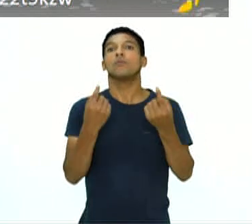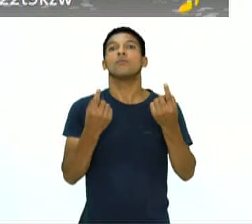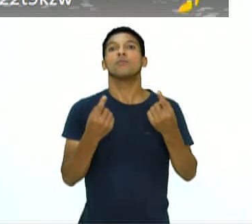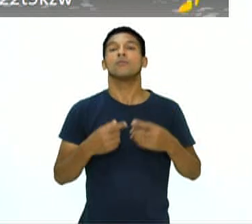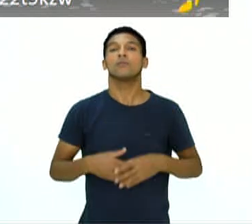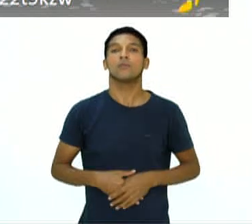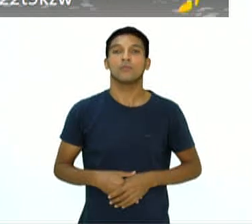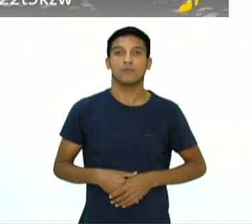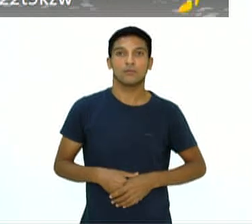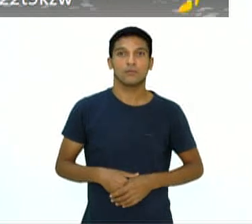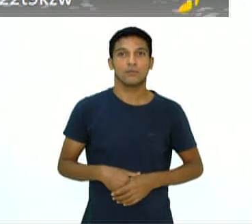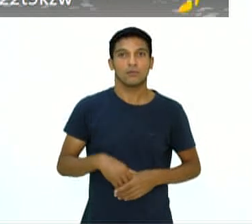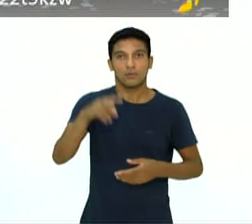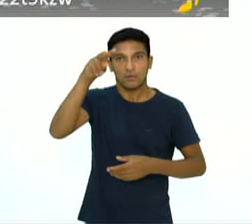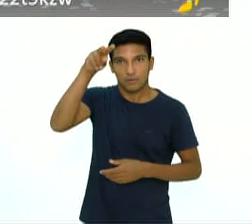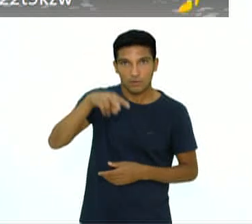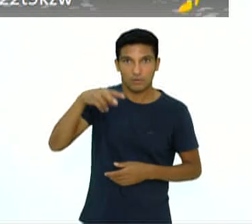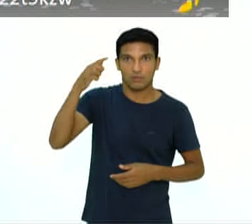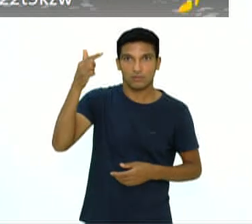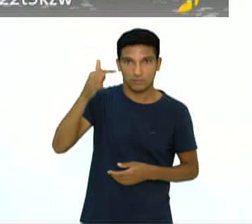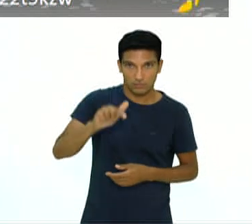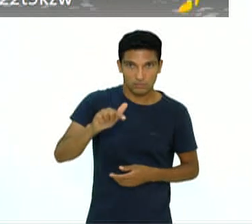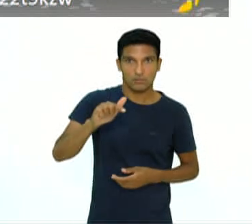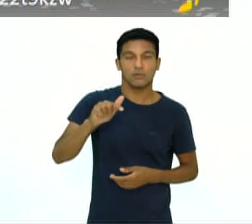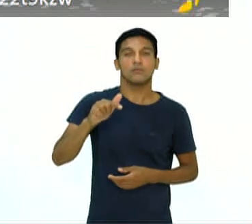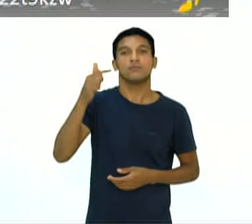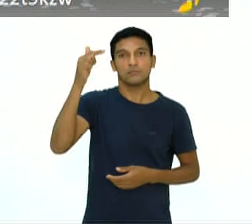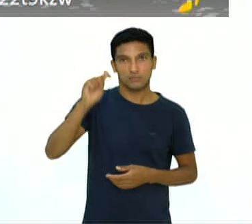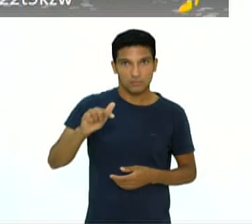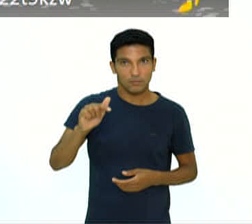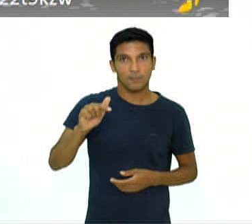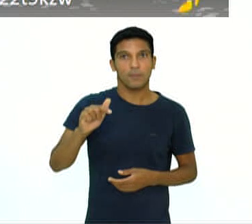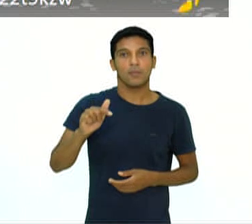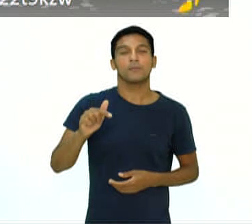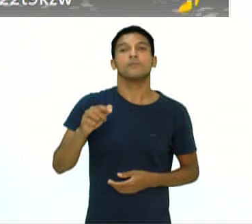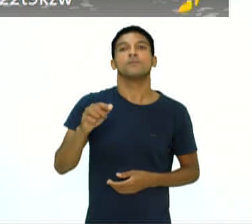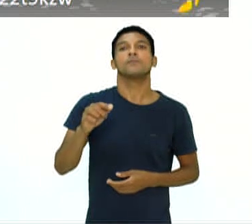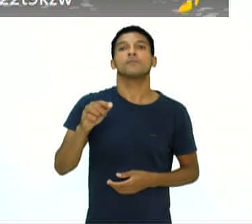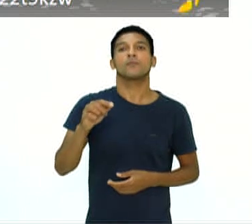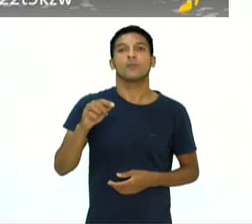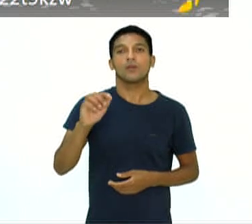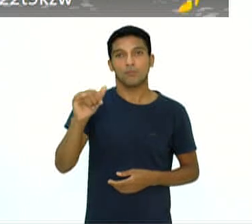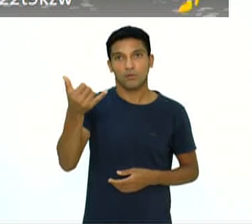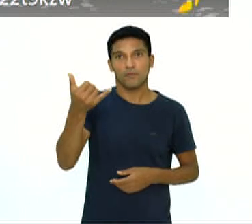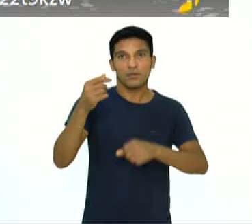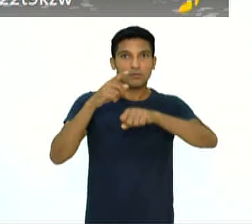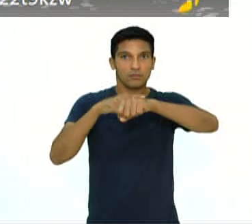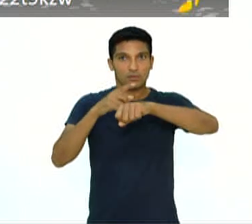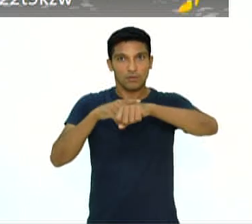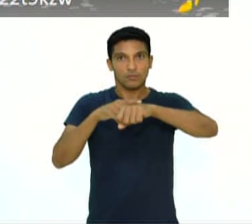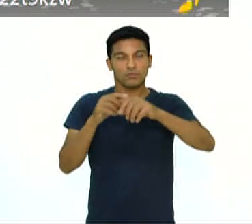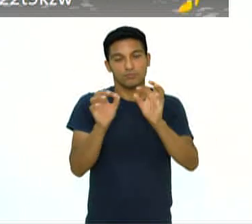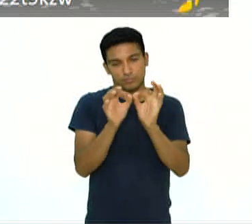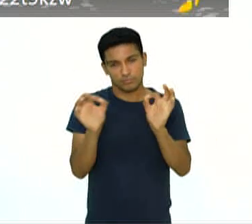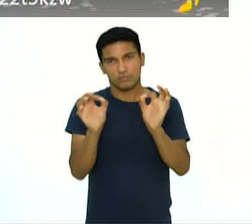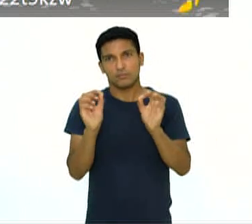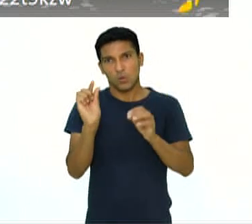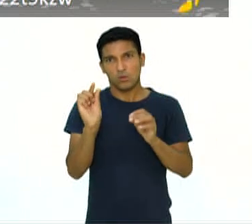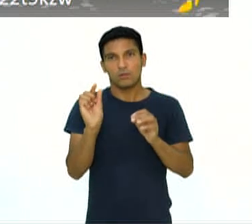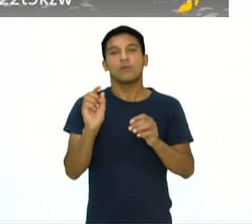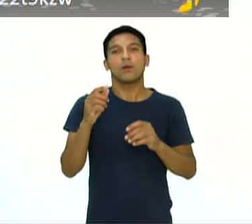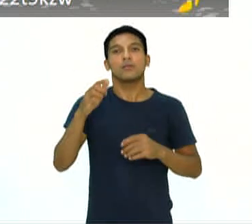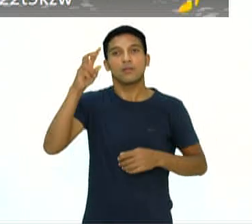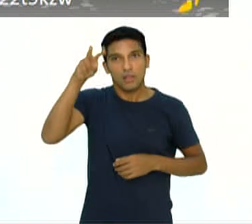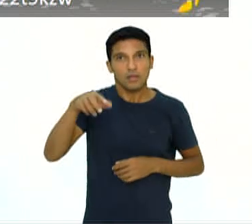De novo, leia mais uma vez a questão, aproveite o tempo, é pouquinho tempo, mas você consegue ler